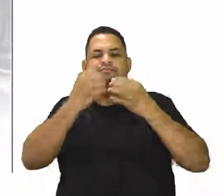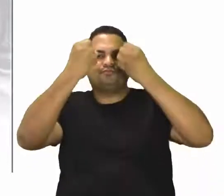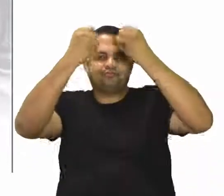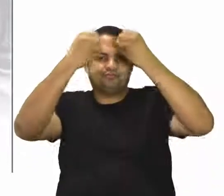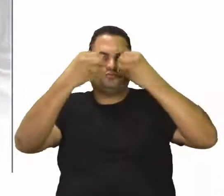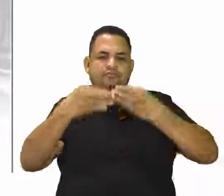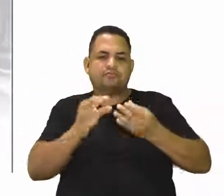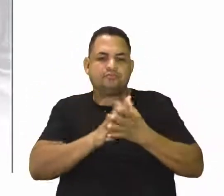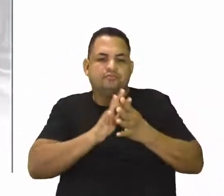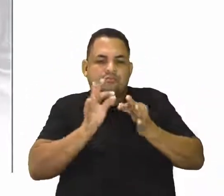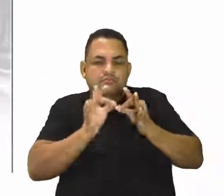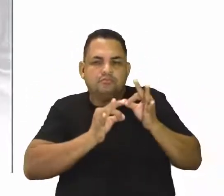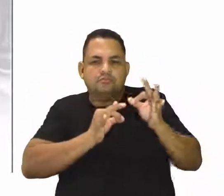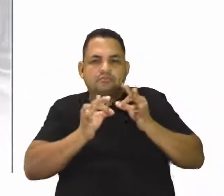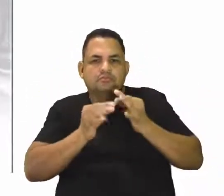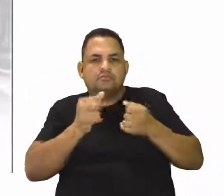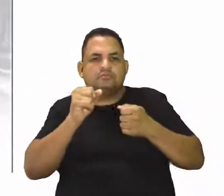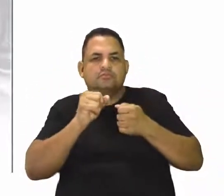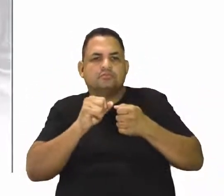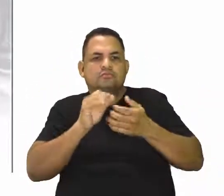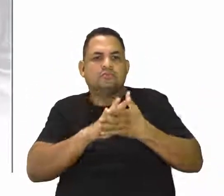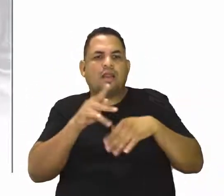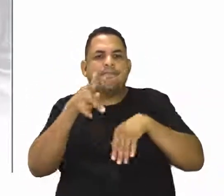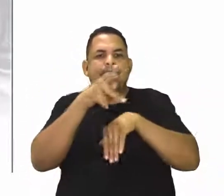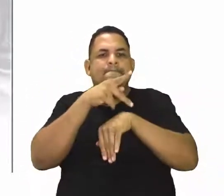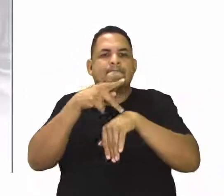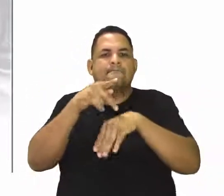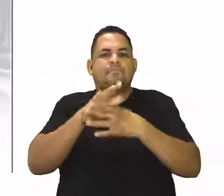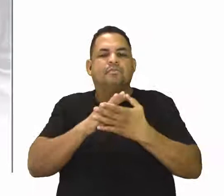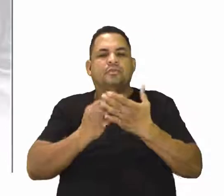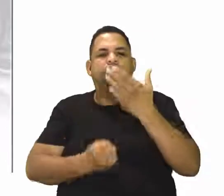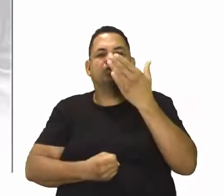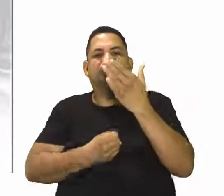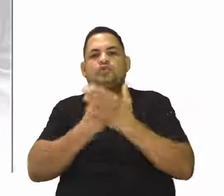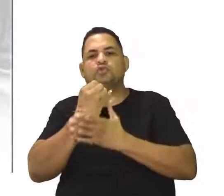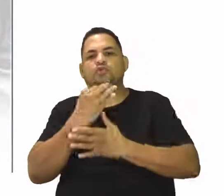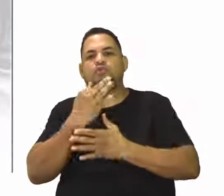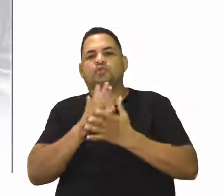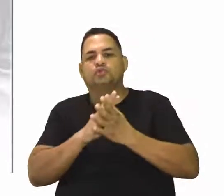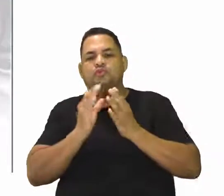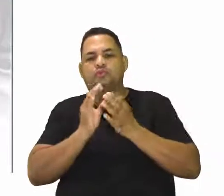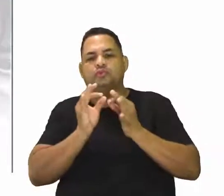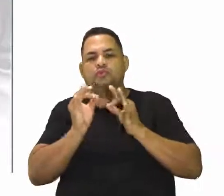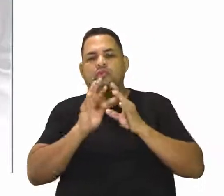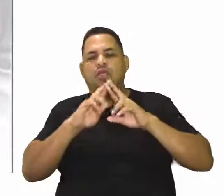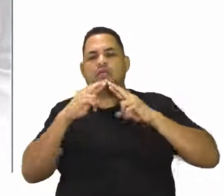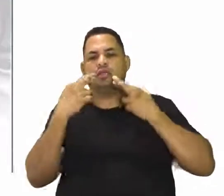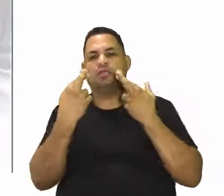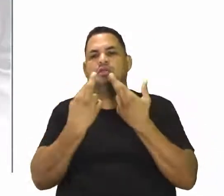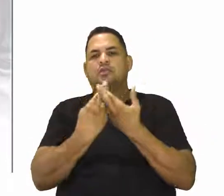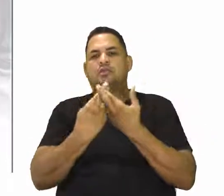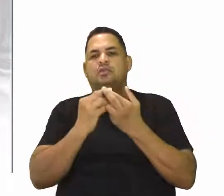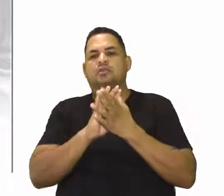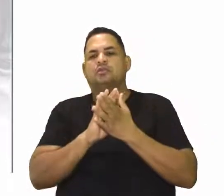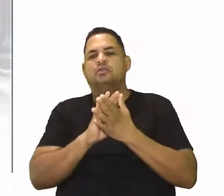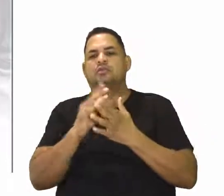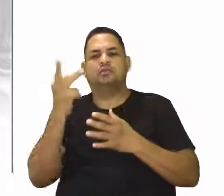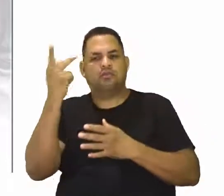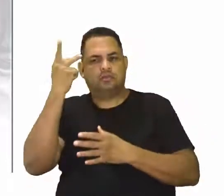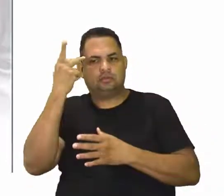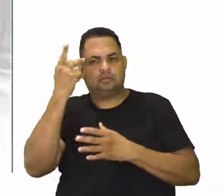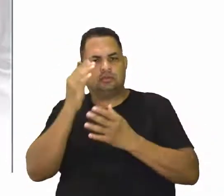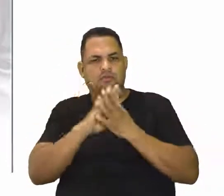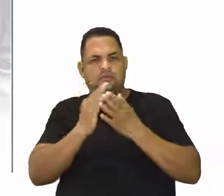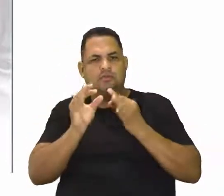conta de que a Trama para fazer tal país teria nascido no fórum de São Paulo conferência de